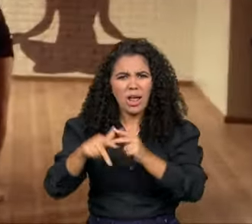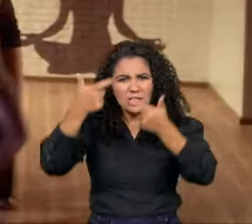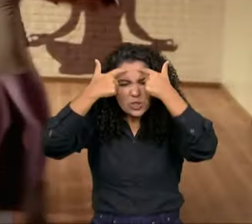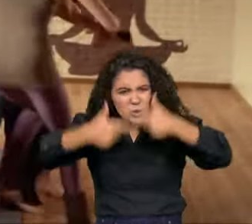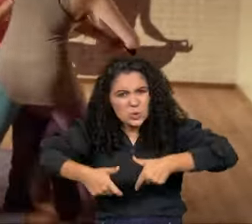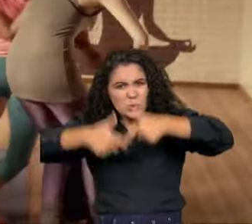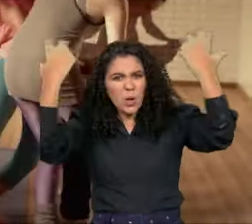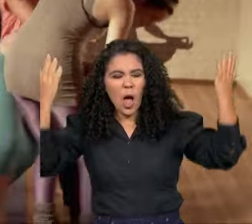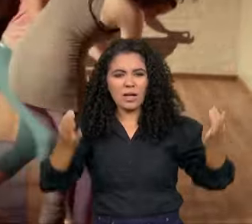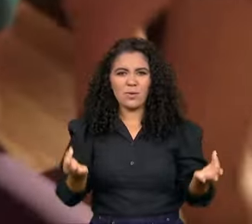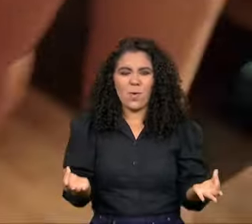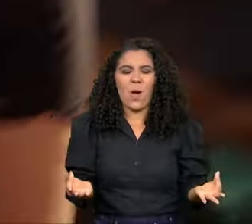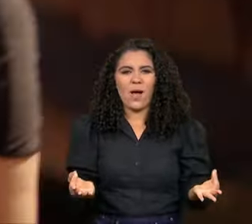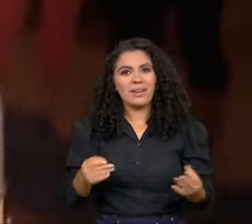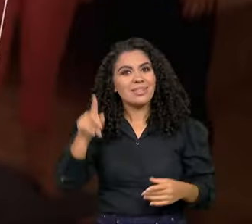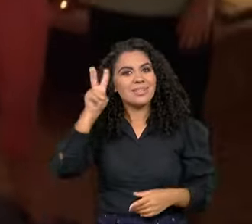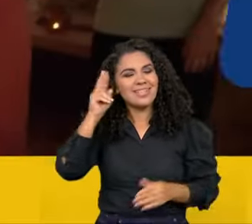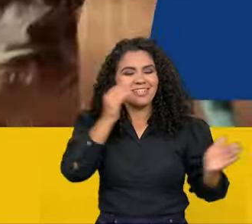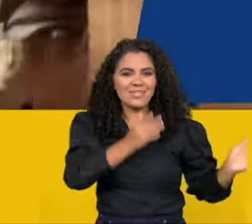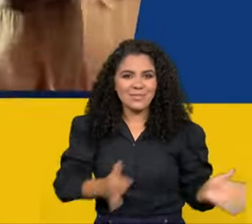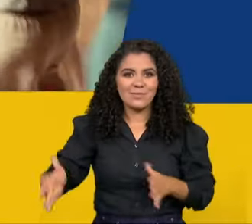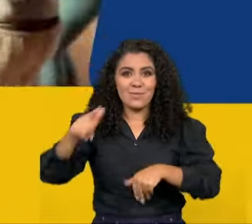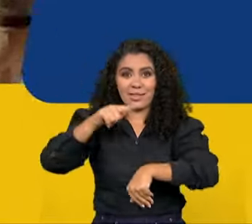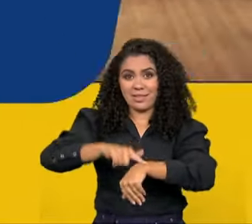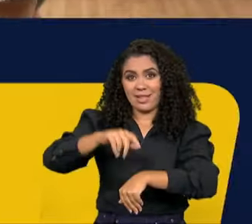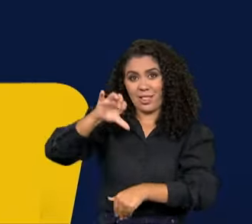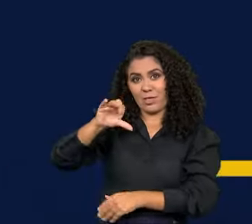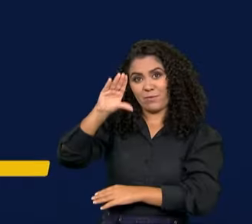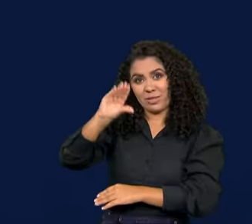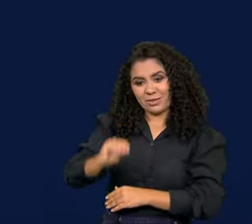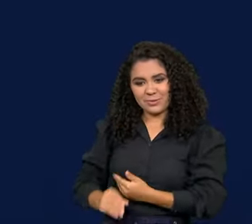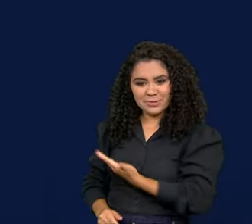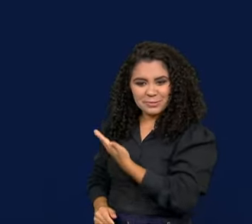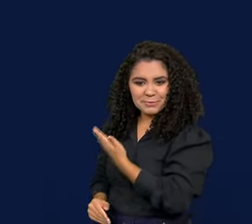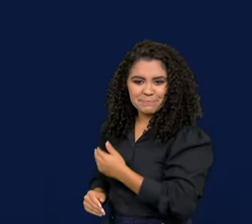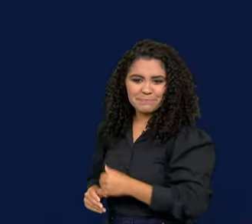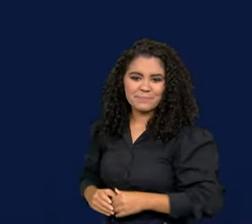Surtadas na yoga. Toda segunda, 9 da noite.